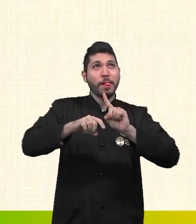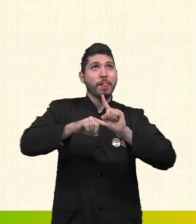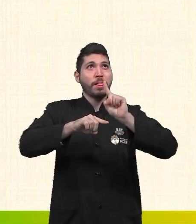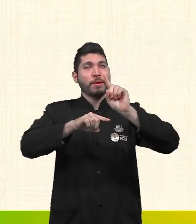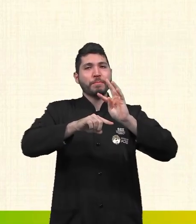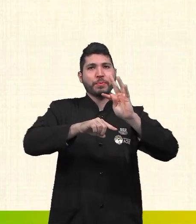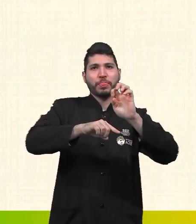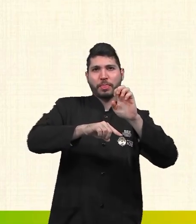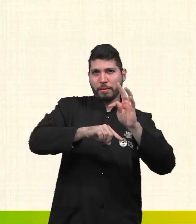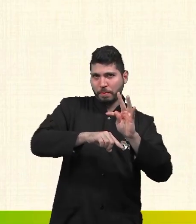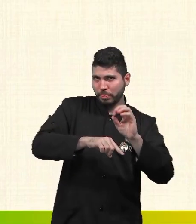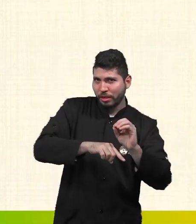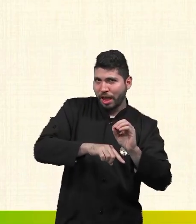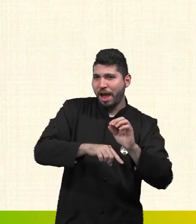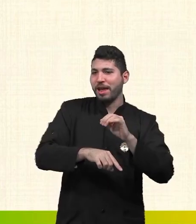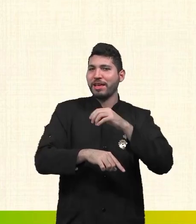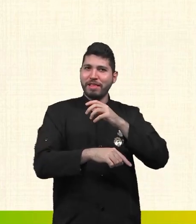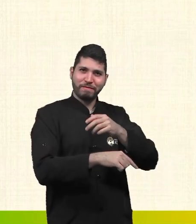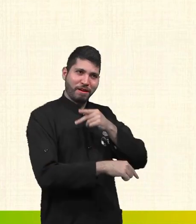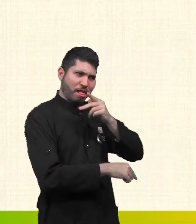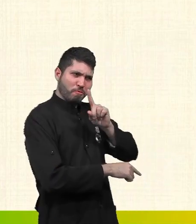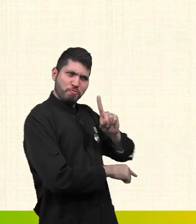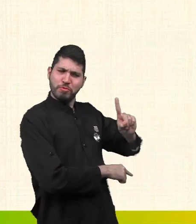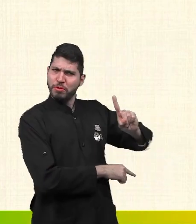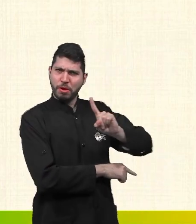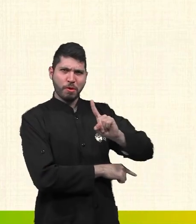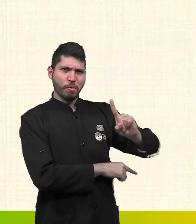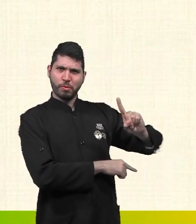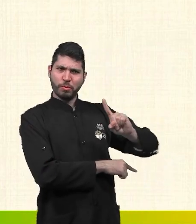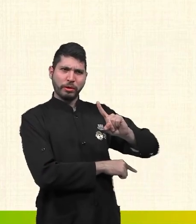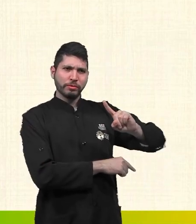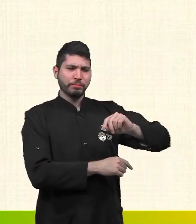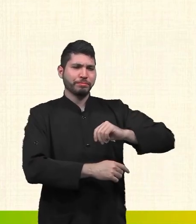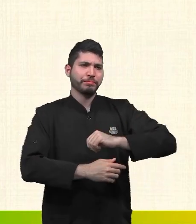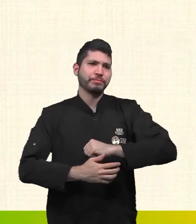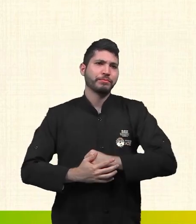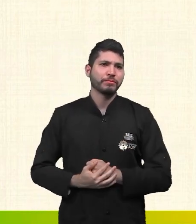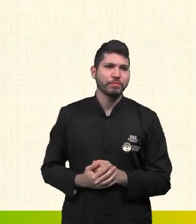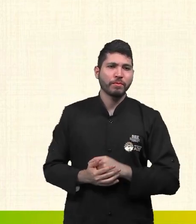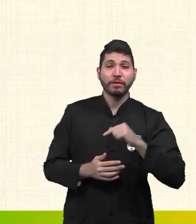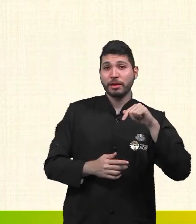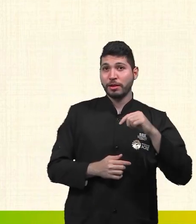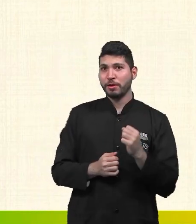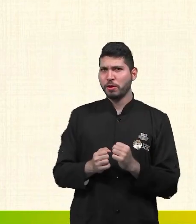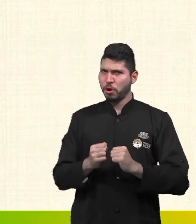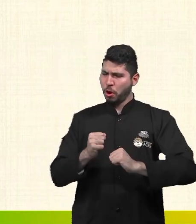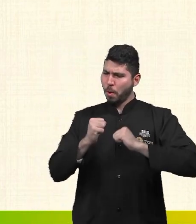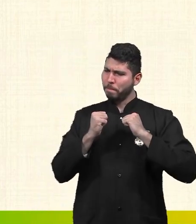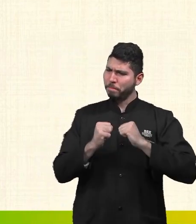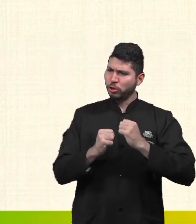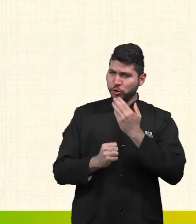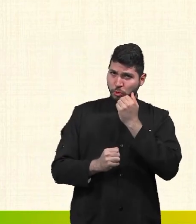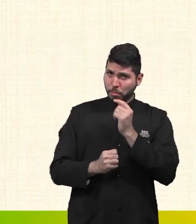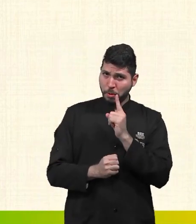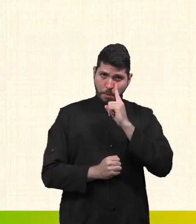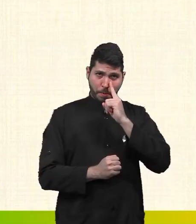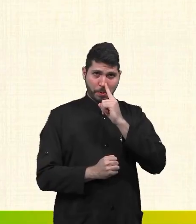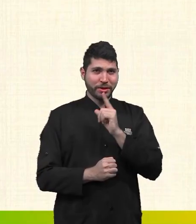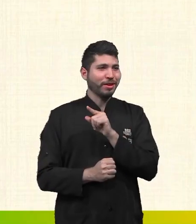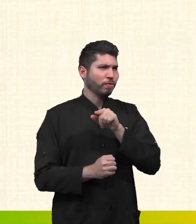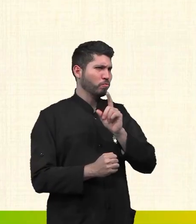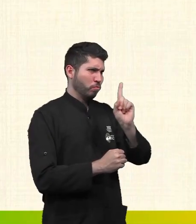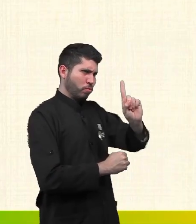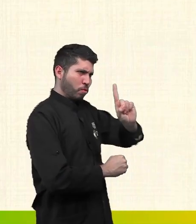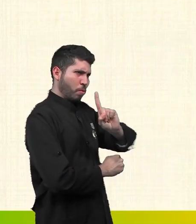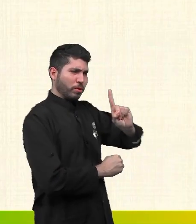também diz que não. E aí na terceira ele pergunta, eu posso comer um biscoito? E aí ela diz que não. E ele, no caso